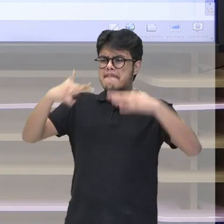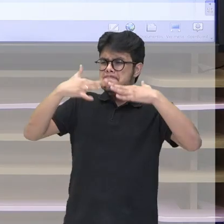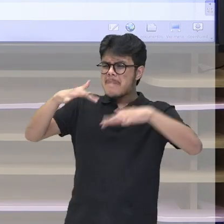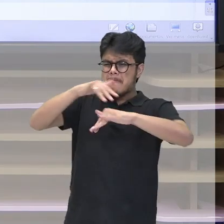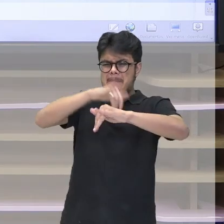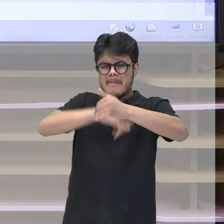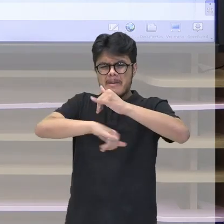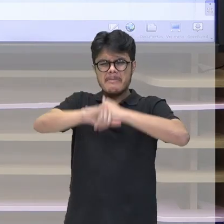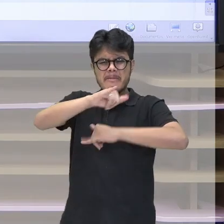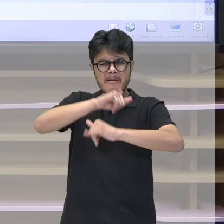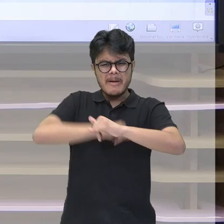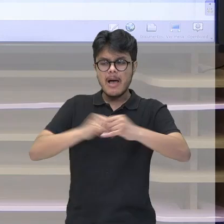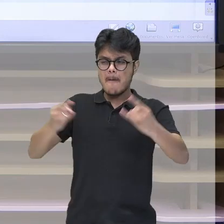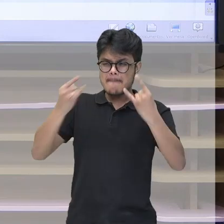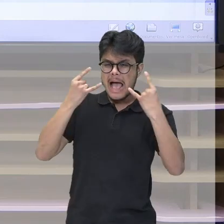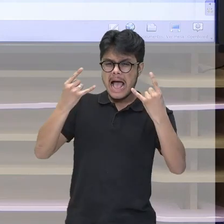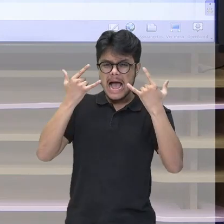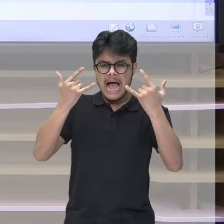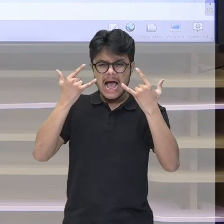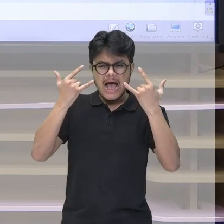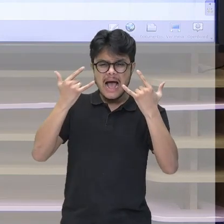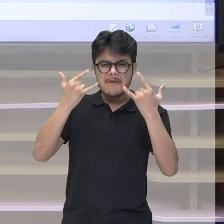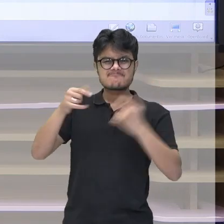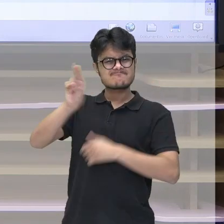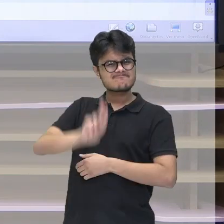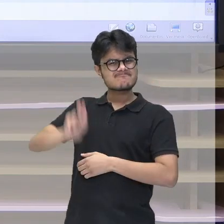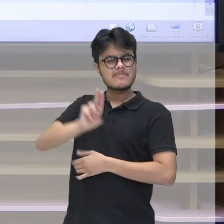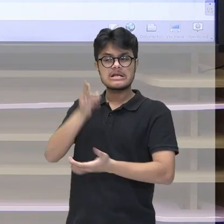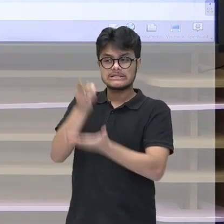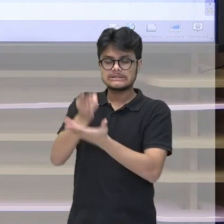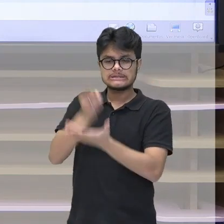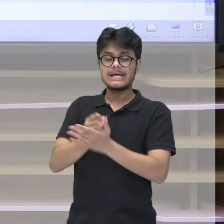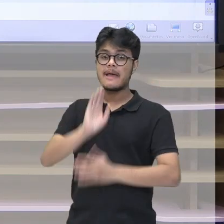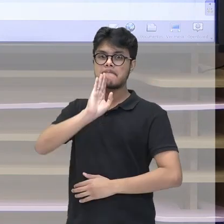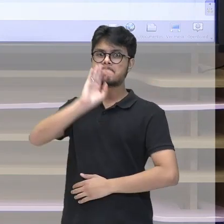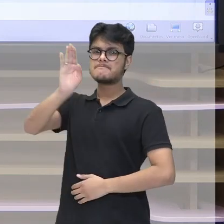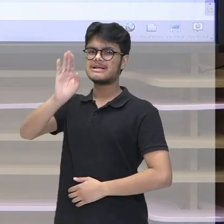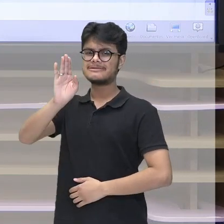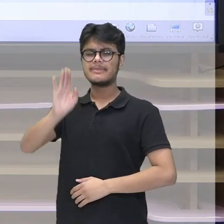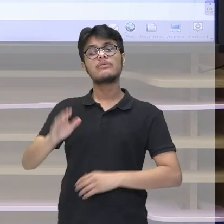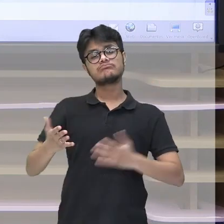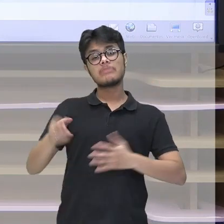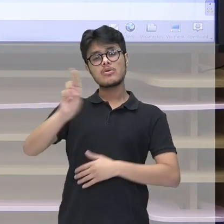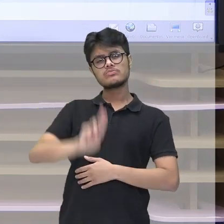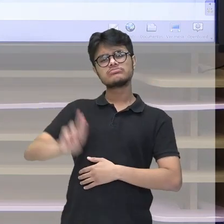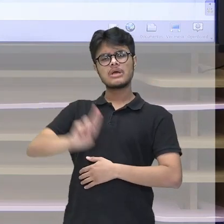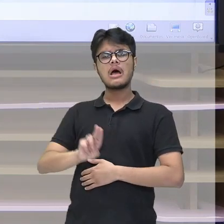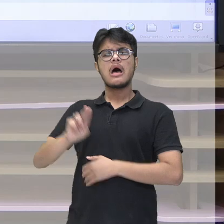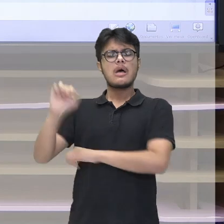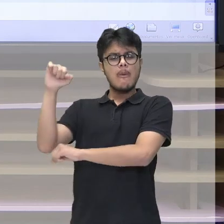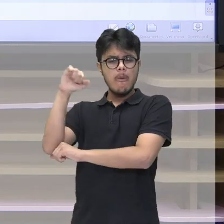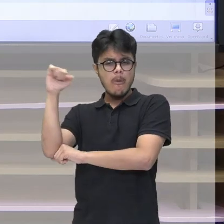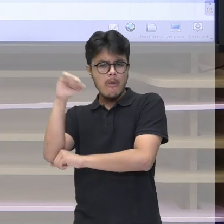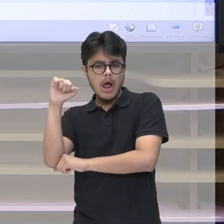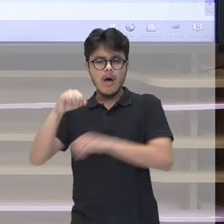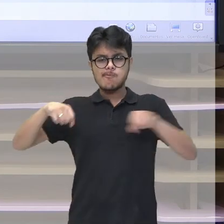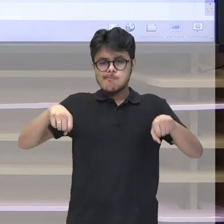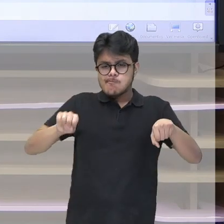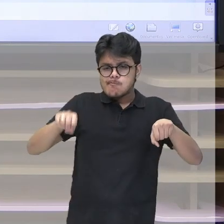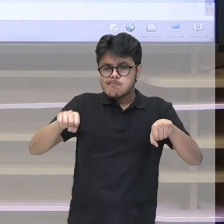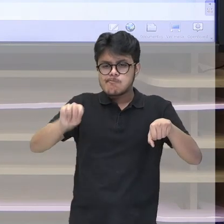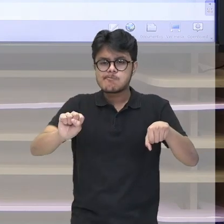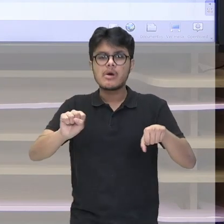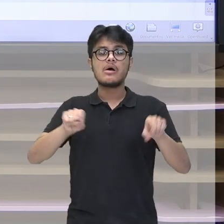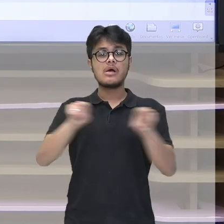combustíveis fósseis ainda como nosso principal meio de combustível para os transportes, né? Para o carro, para a moto, para